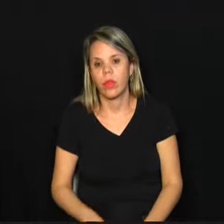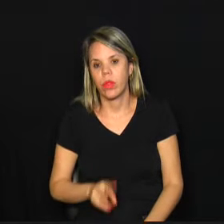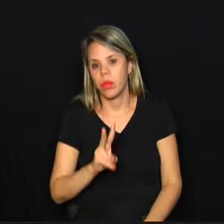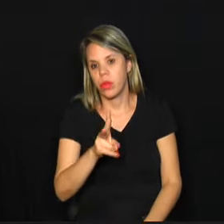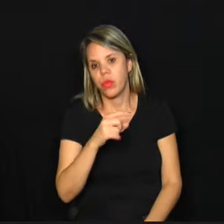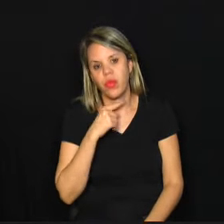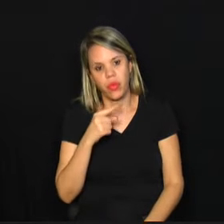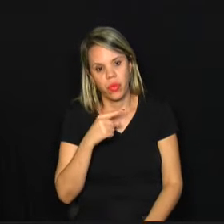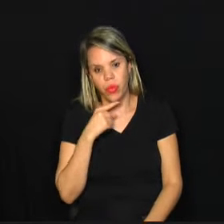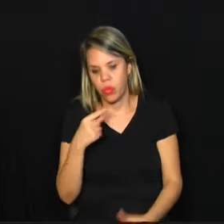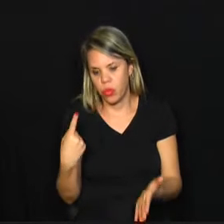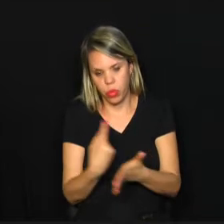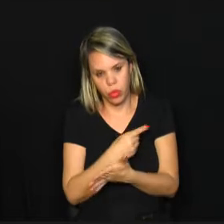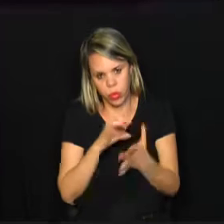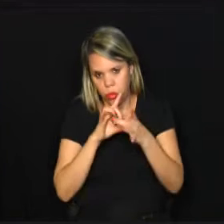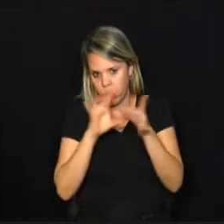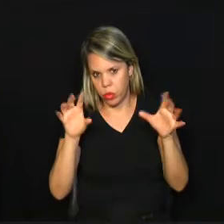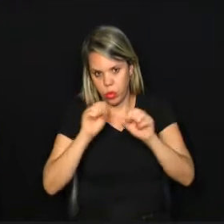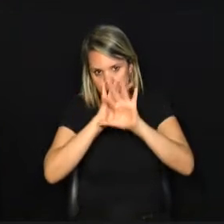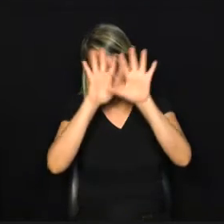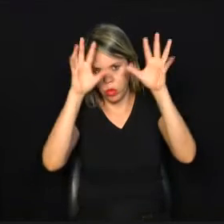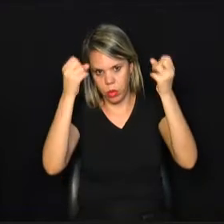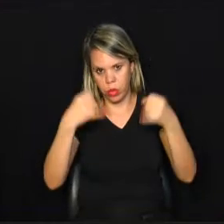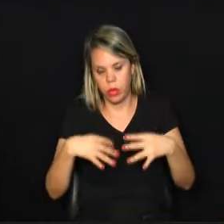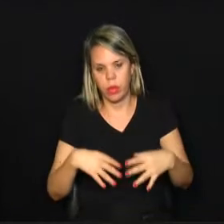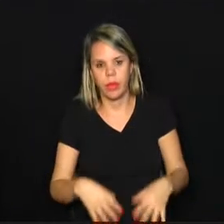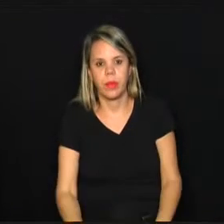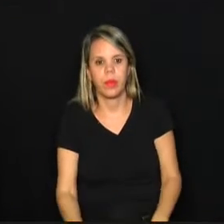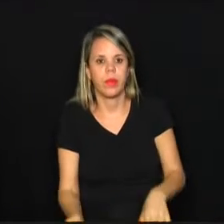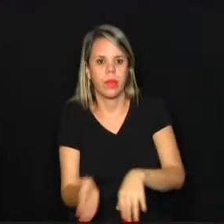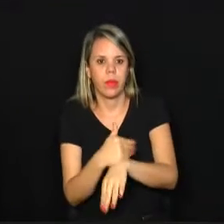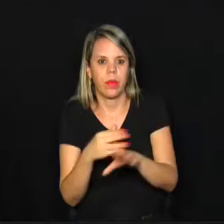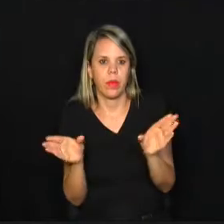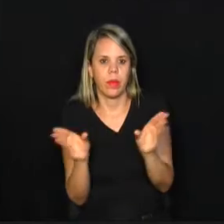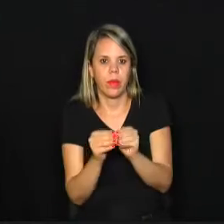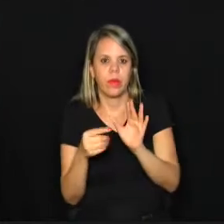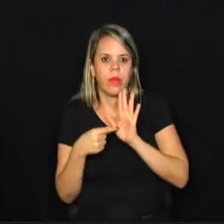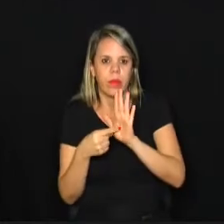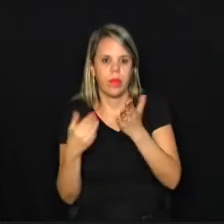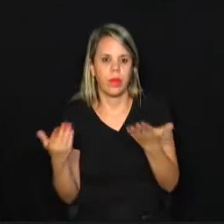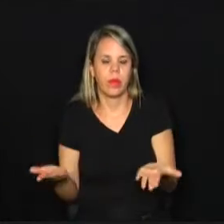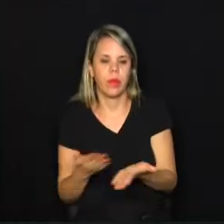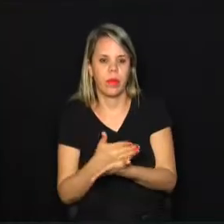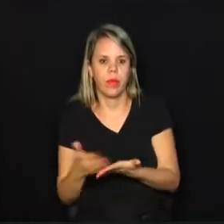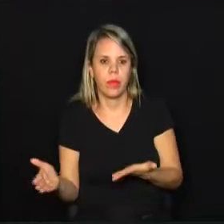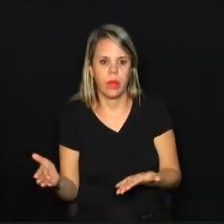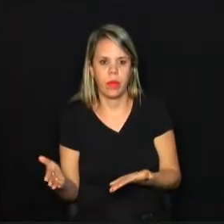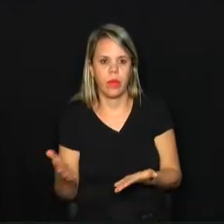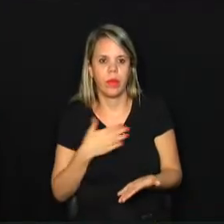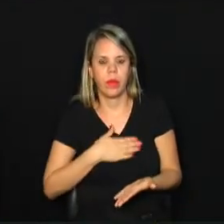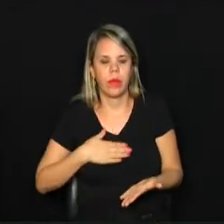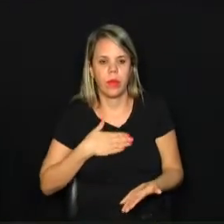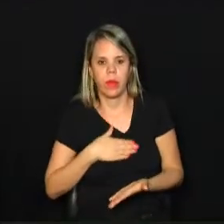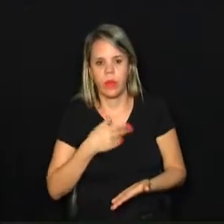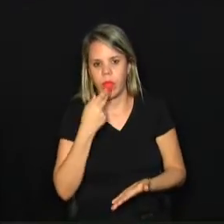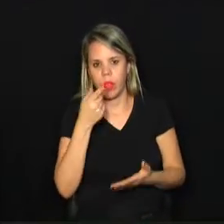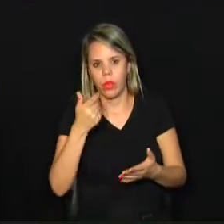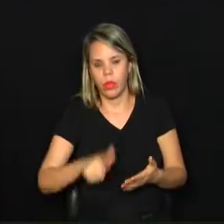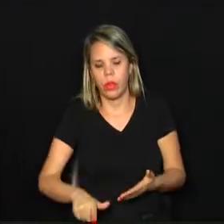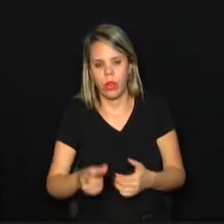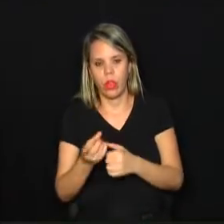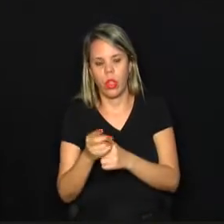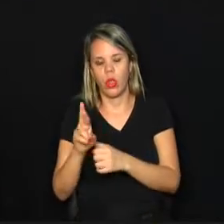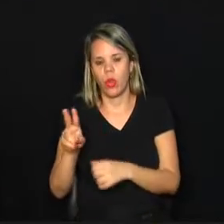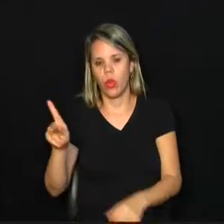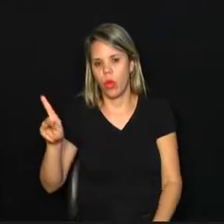alguma, nas perguntas, faremos esclarecimentos mais específicos. Antes de encerrar essa apresentação inicial, eu gostaria de reforçar o que o Dr.